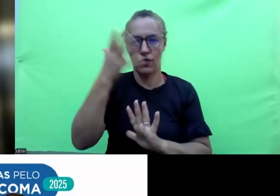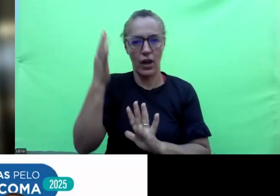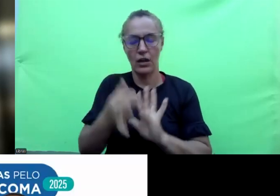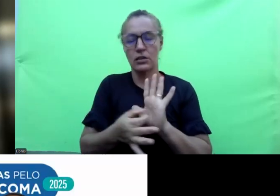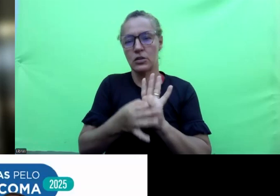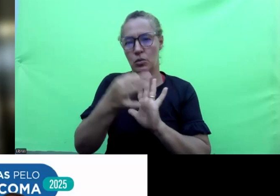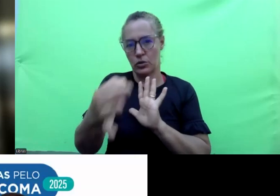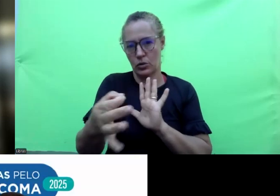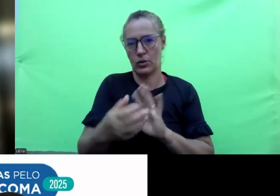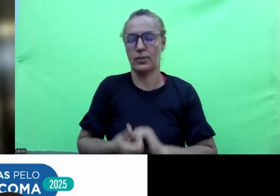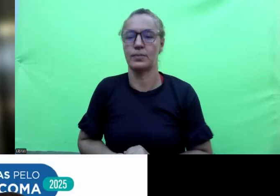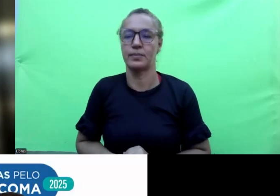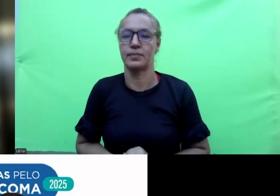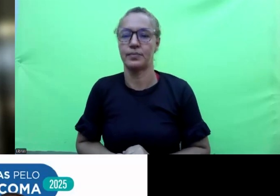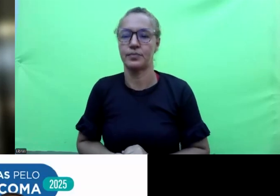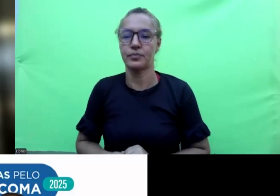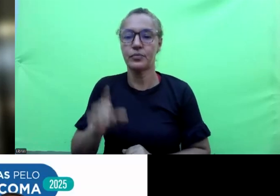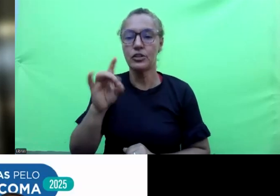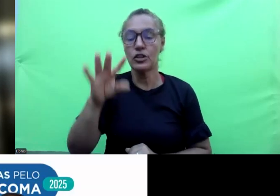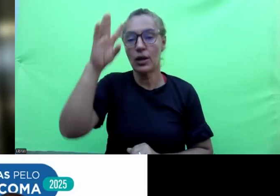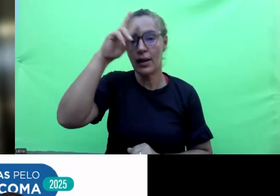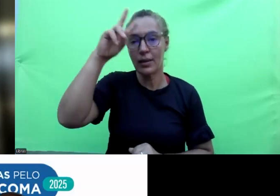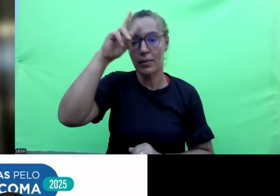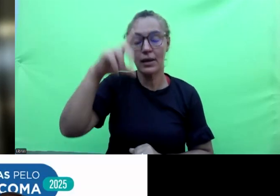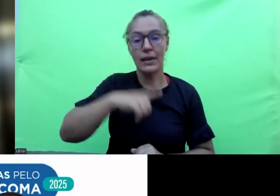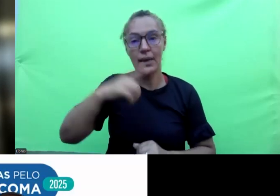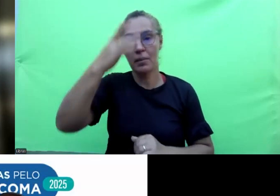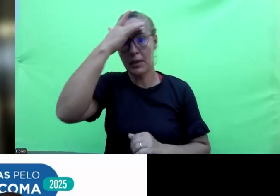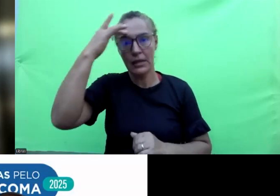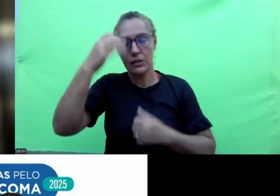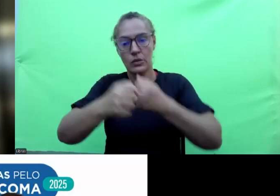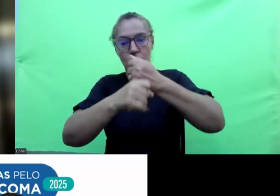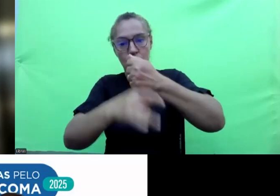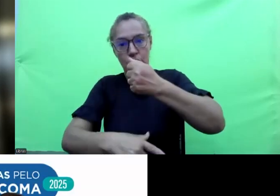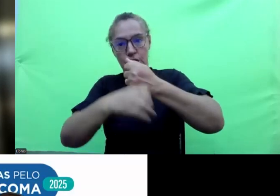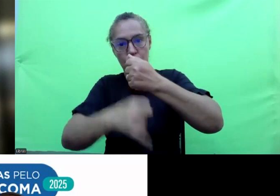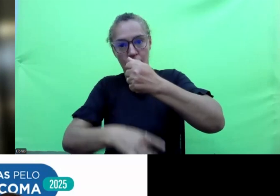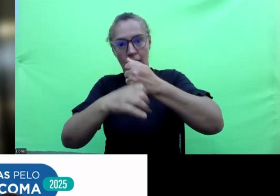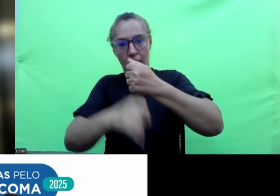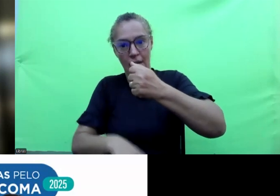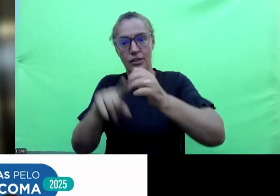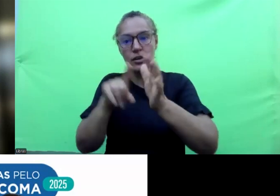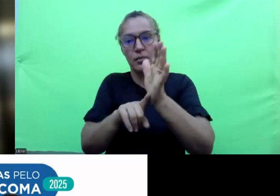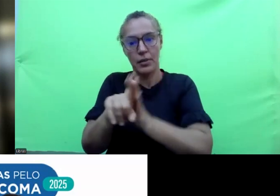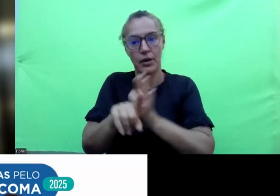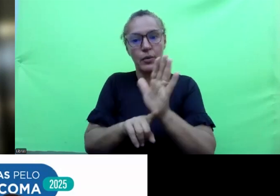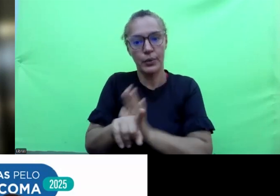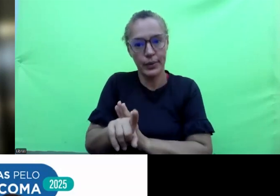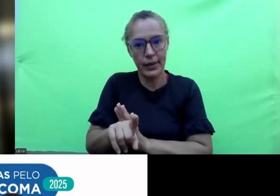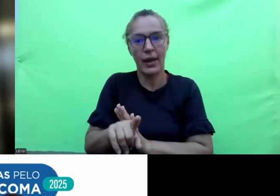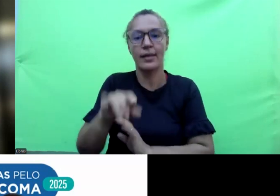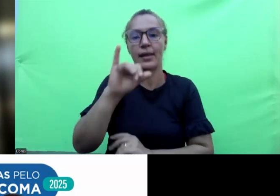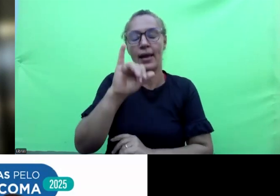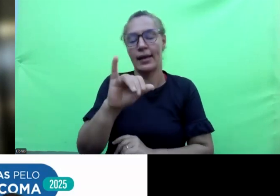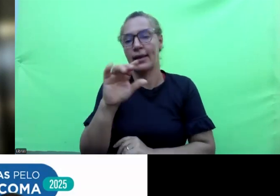Perfeito. Só lembrando para o pessoal que tem algumas pessoas no chat fazendo perguntas, se possível, fazer na parte de QIA, que é Question